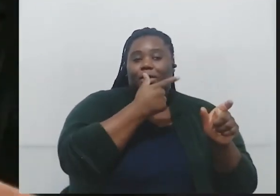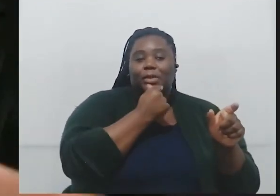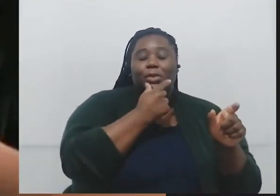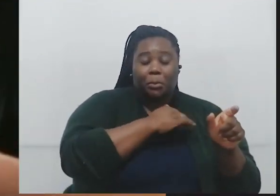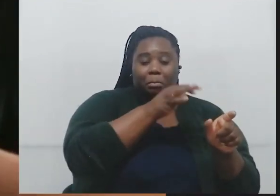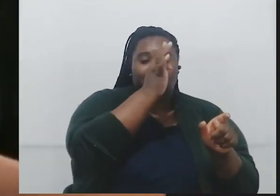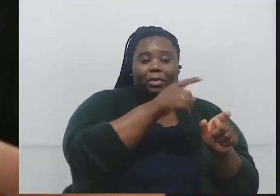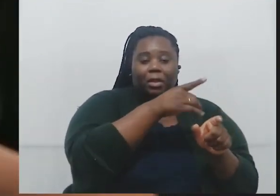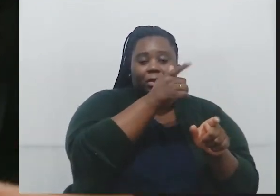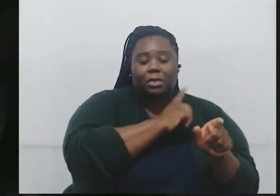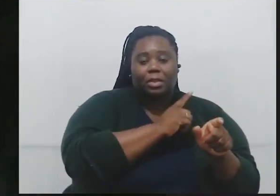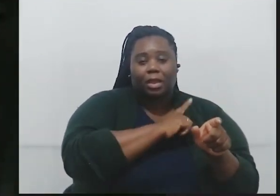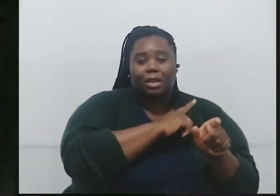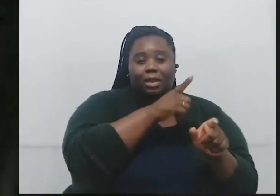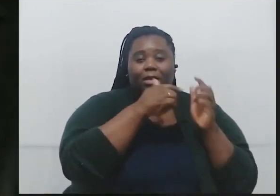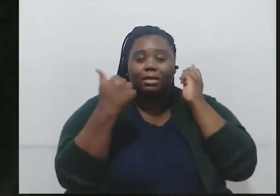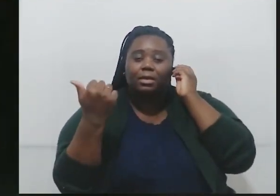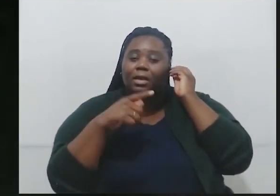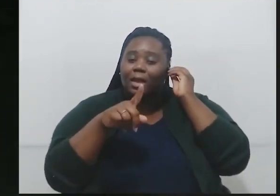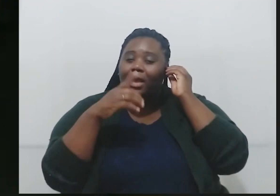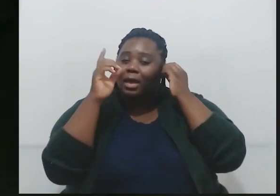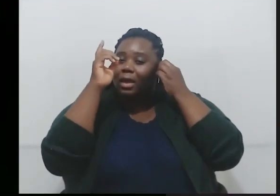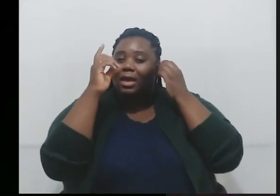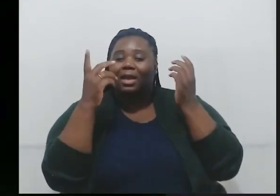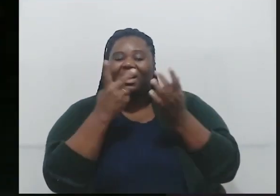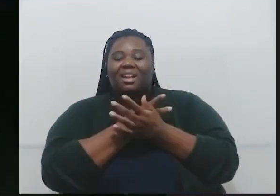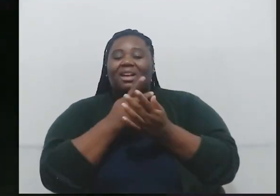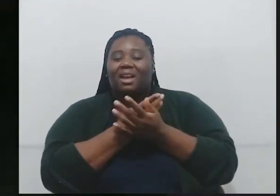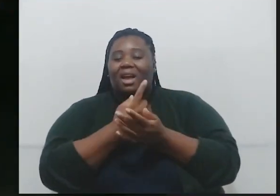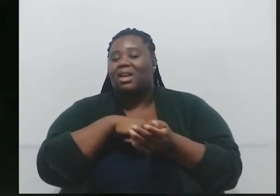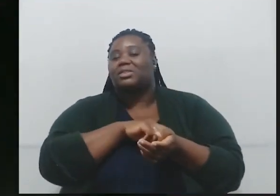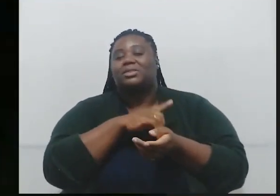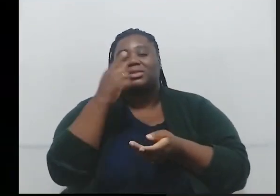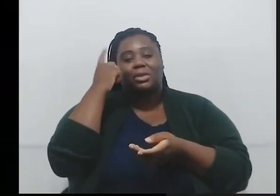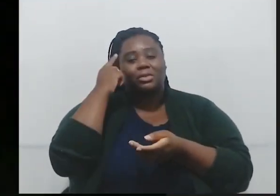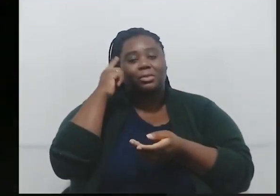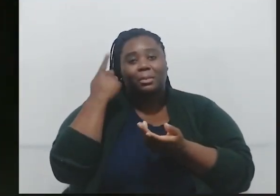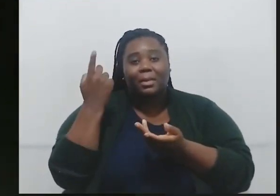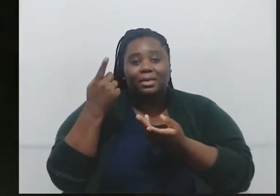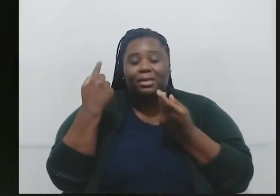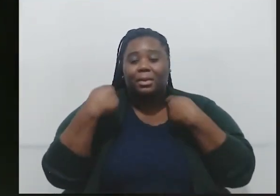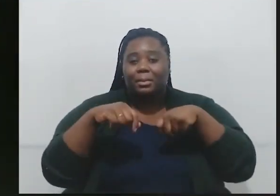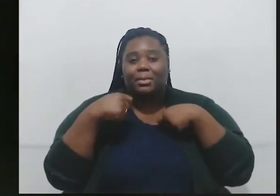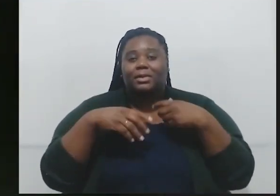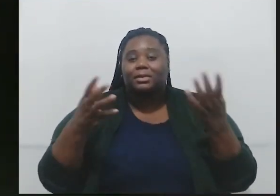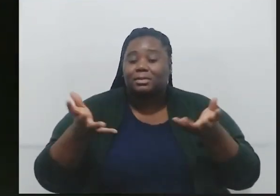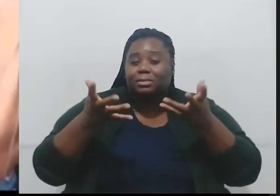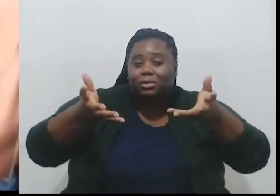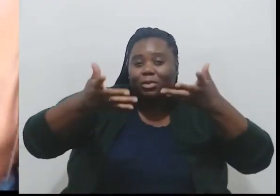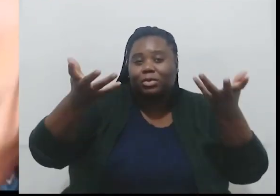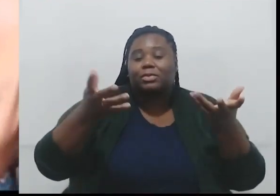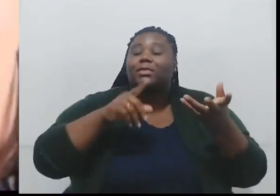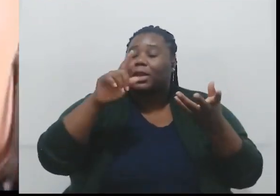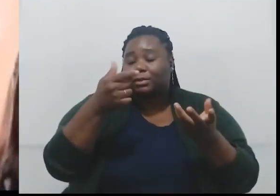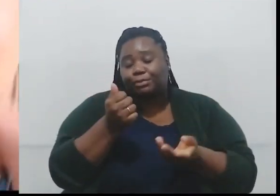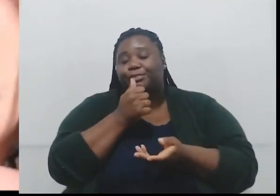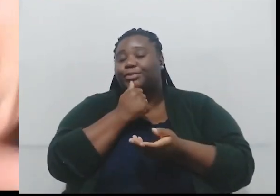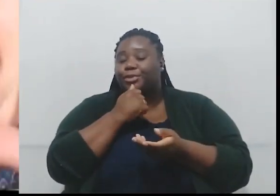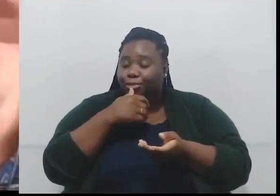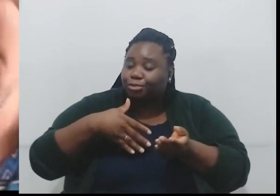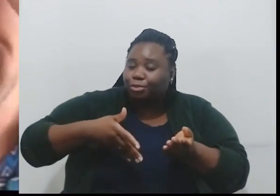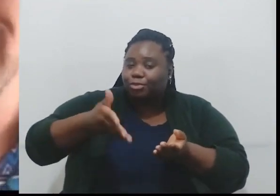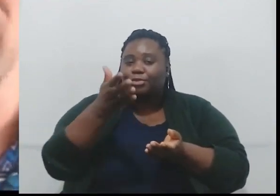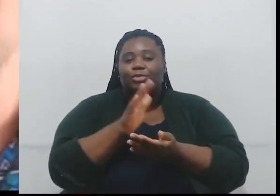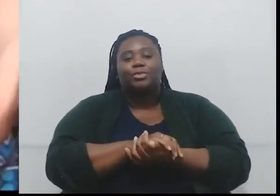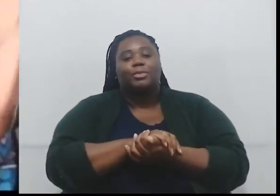muito... Precisa sempre ter uma força motriz muito grande para ocupar espaços, né? Ainda é assim, muito maluco. É muito louco essas tomadas